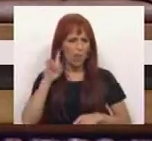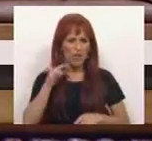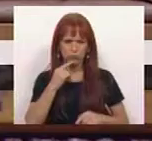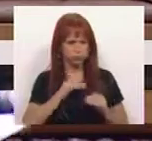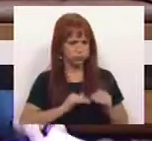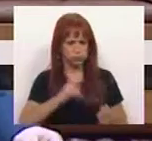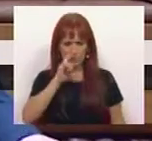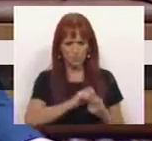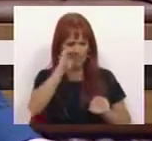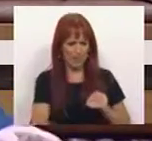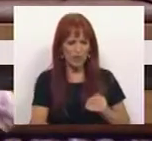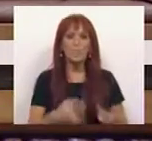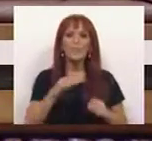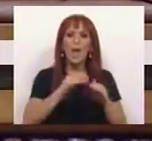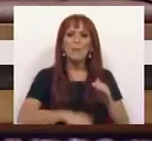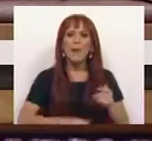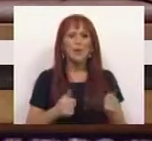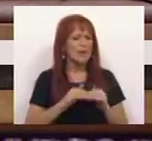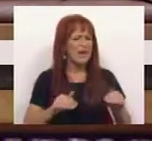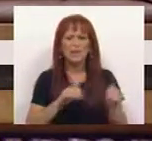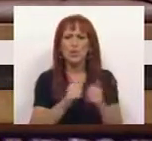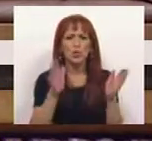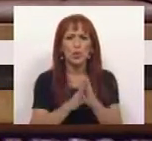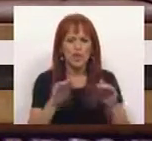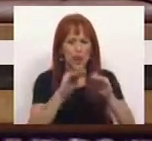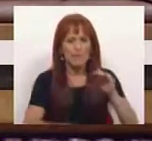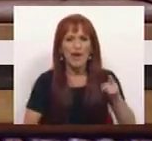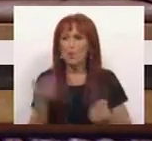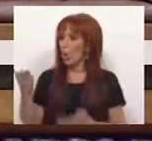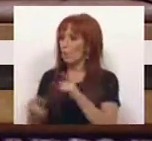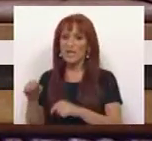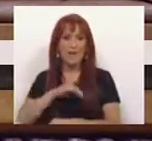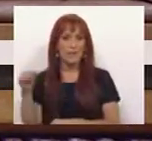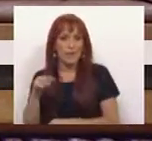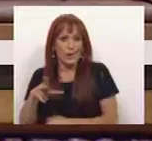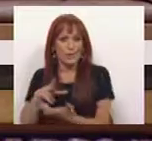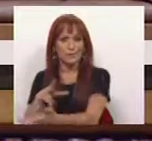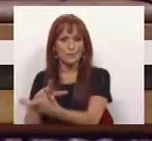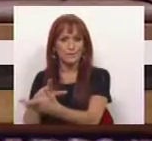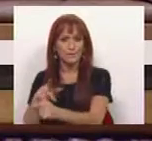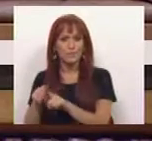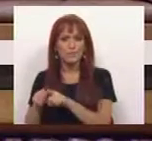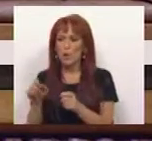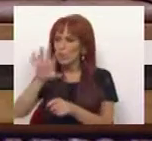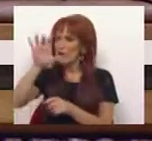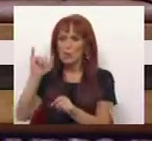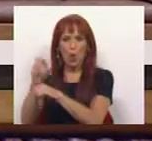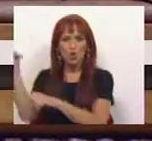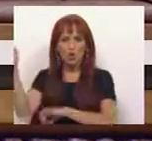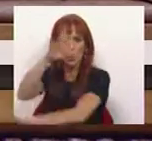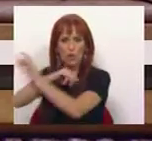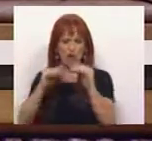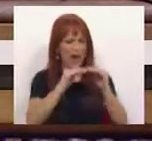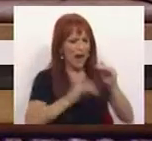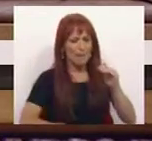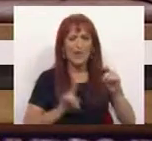valor baixíssimo. E é baixo a todos os níveis. É baixo quando comparado com o salário mínimo nacional dos restantes países da União Europeia,